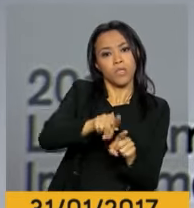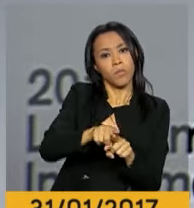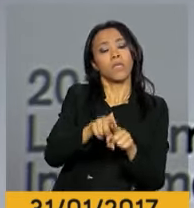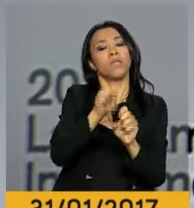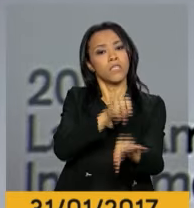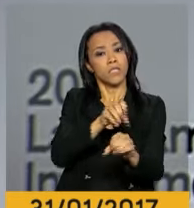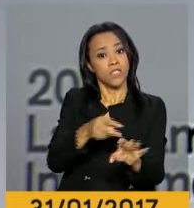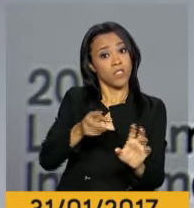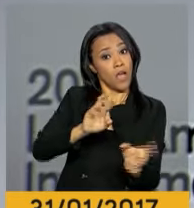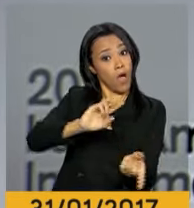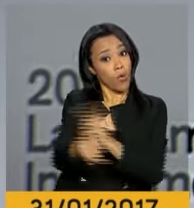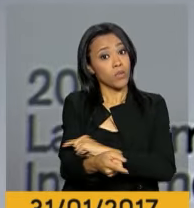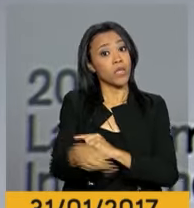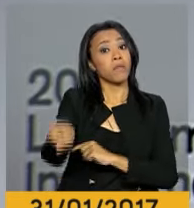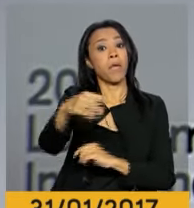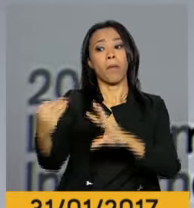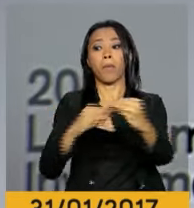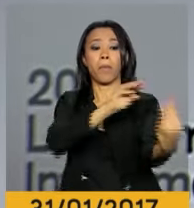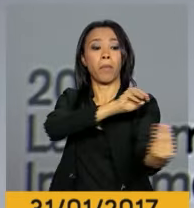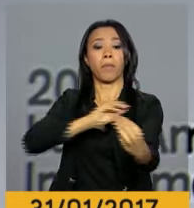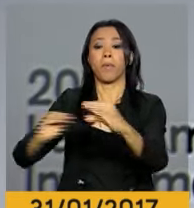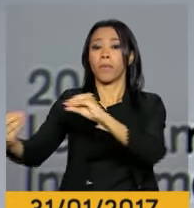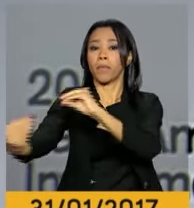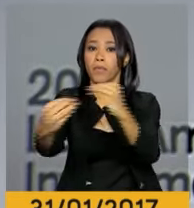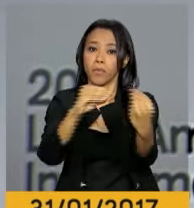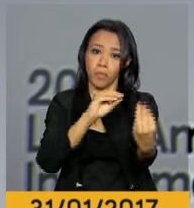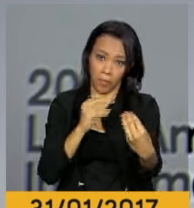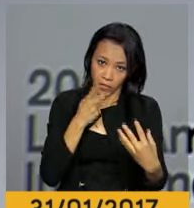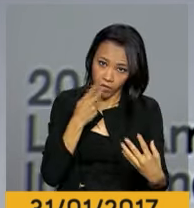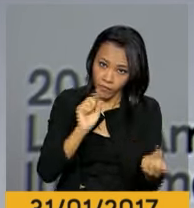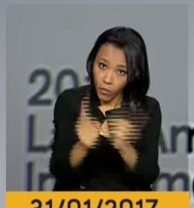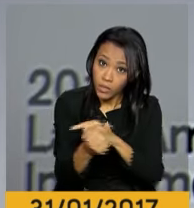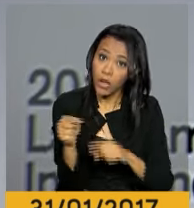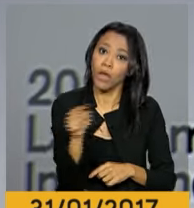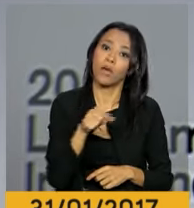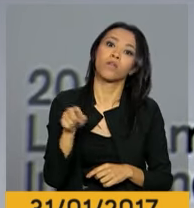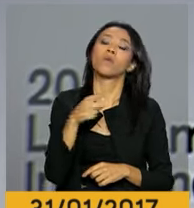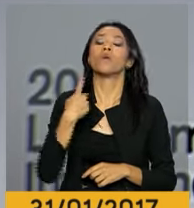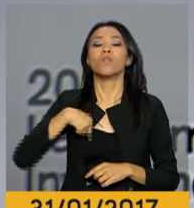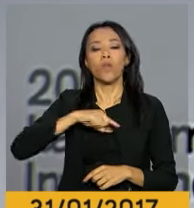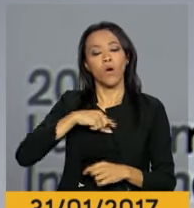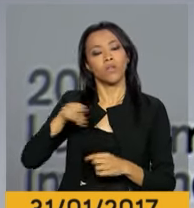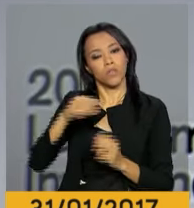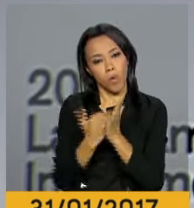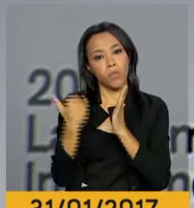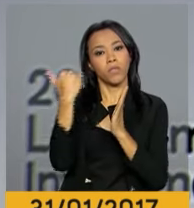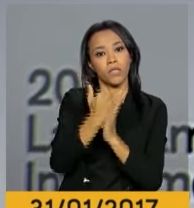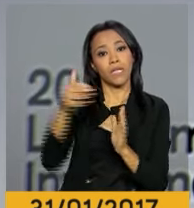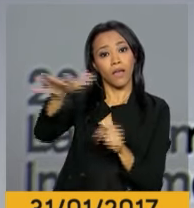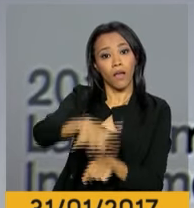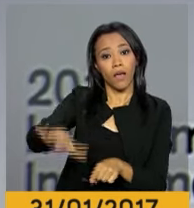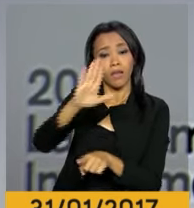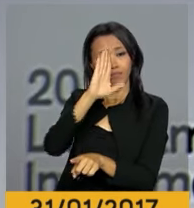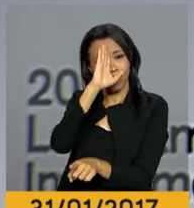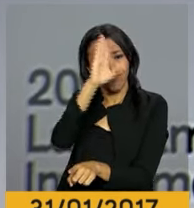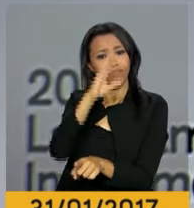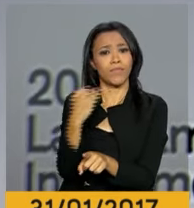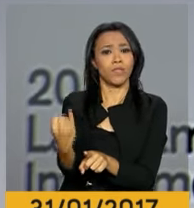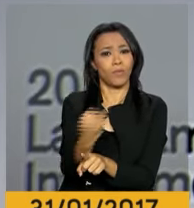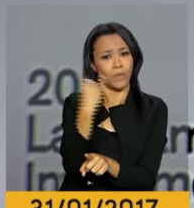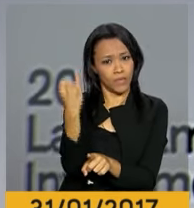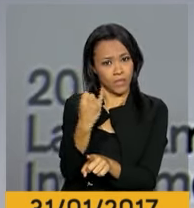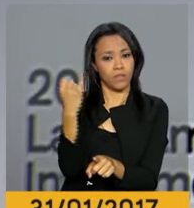se dizia nós estamos ampliando as verbas que são na verdade setores fundamentais para a